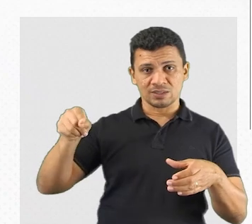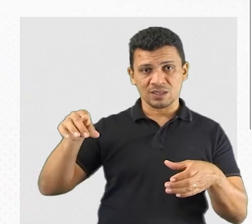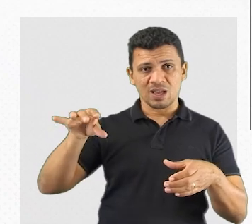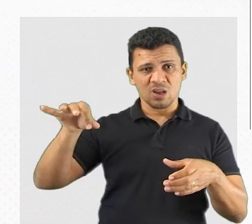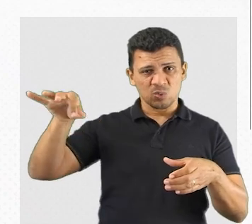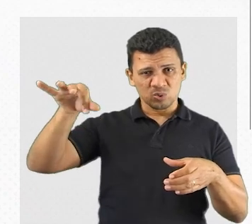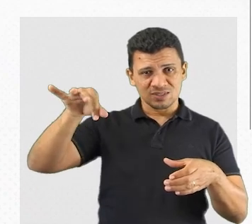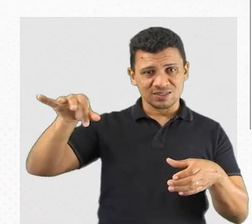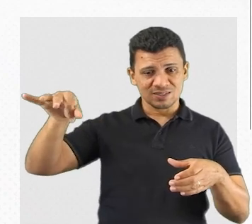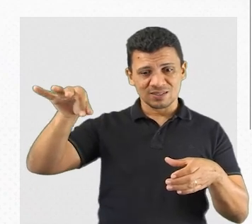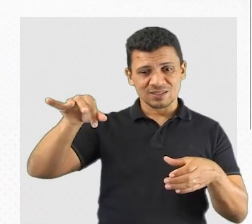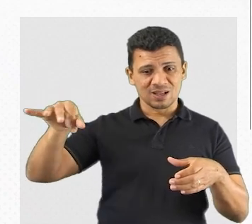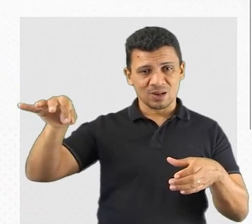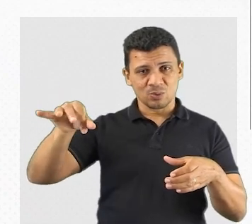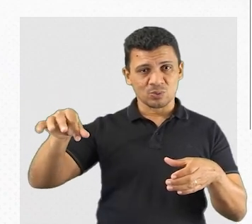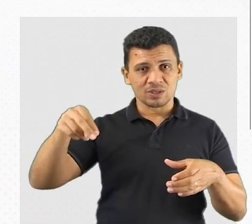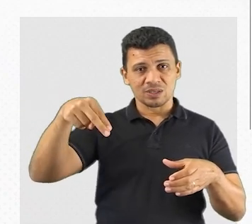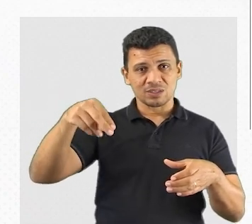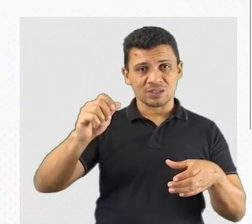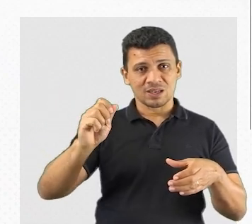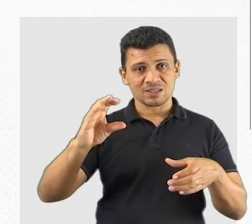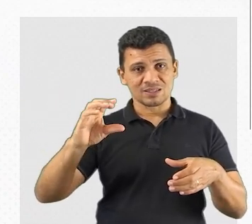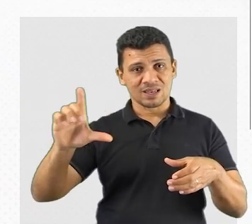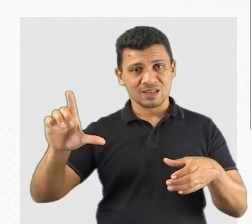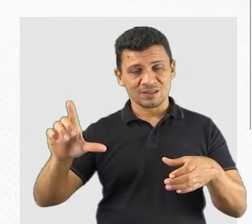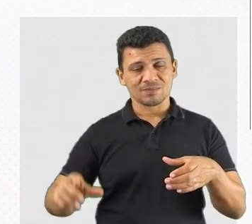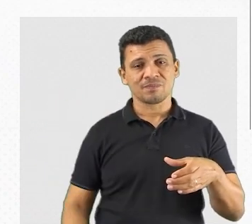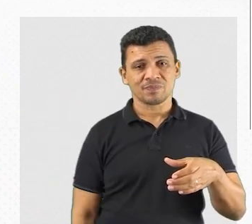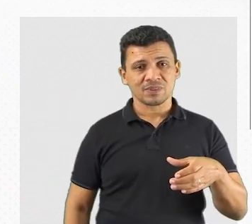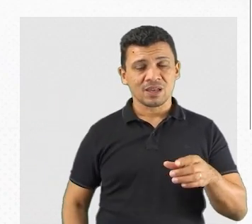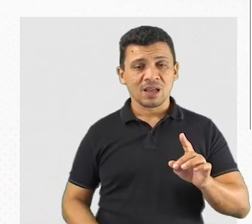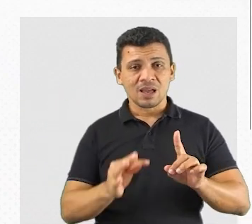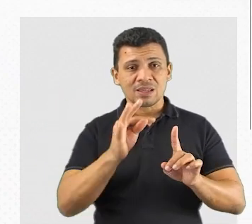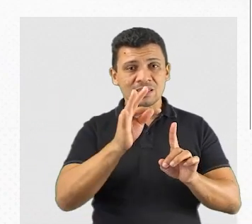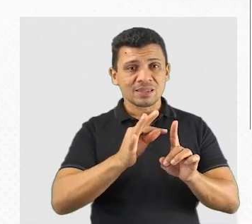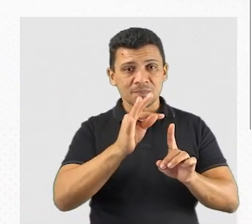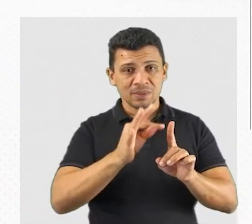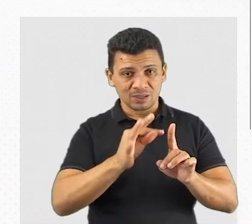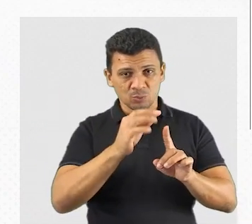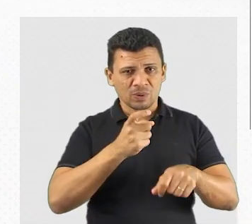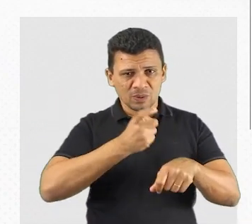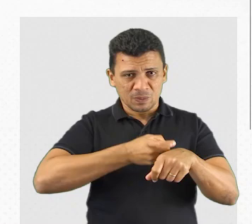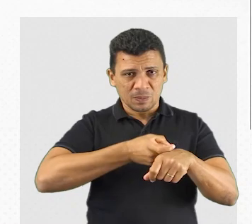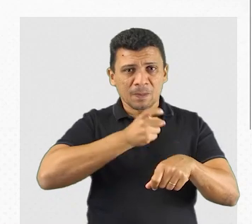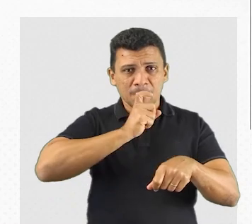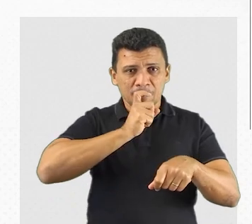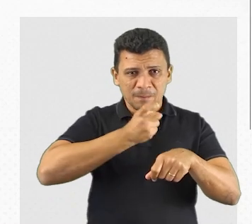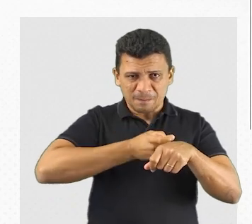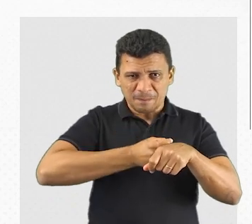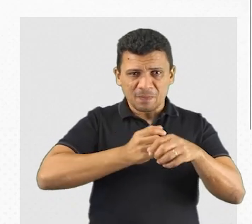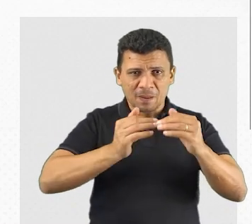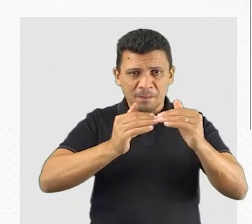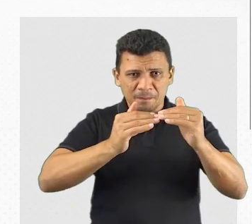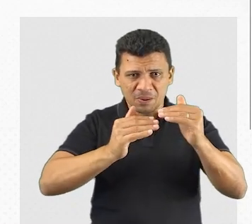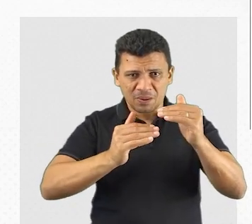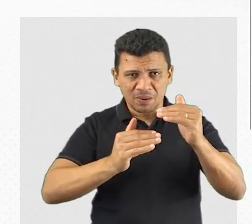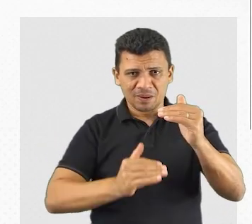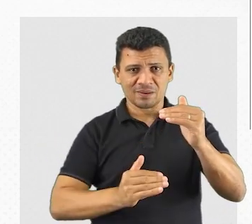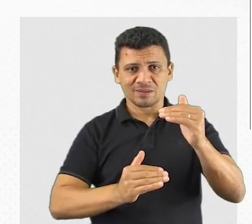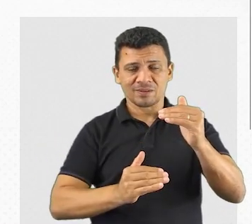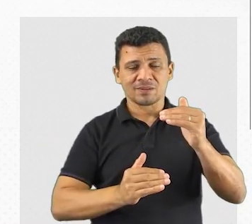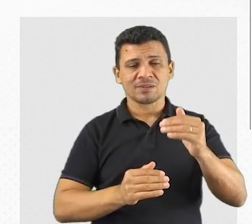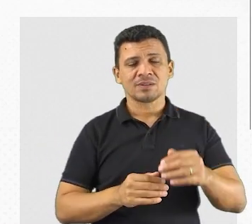ó, a temperatura de congelamento diminuiu. Então, se diminuiu a temperatura